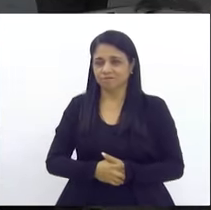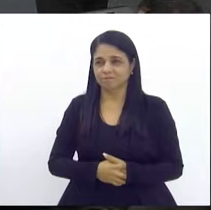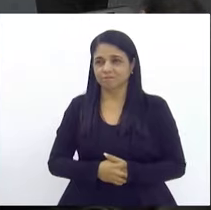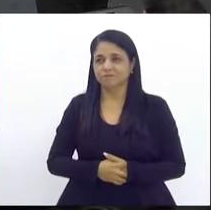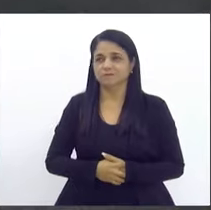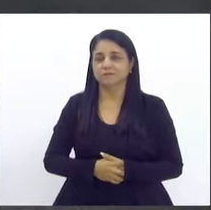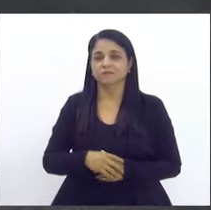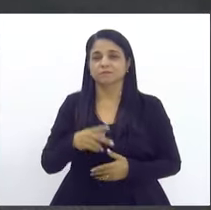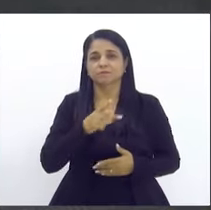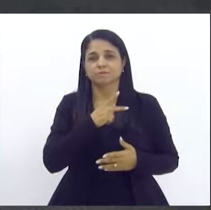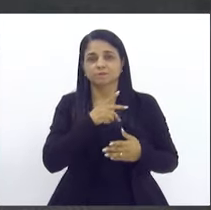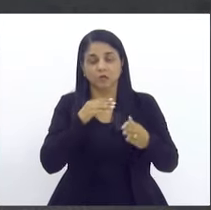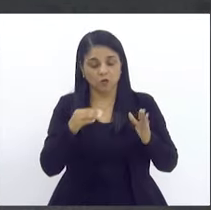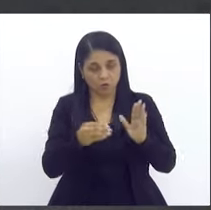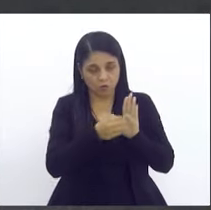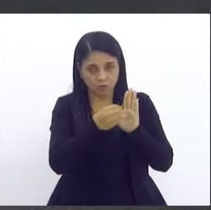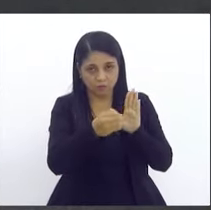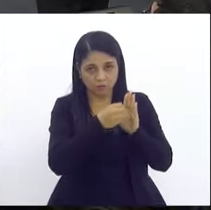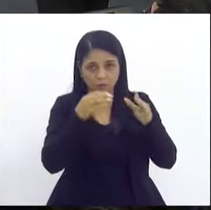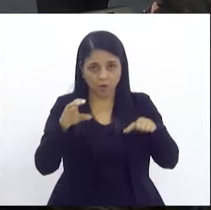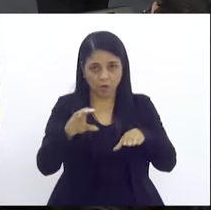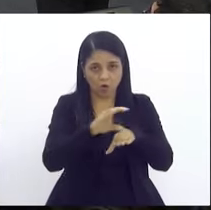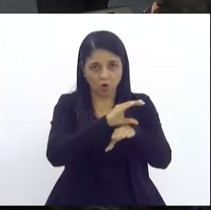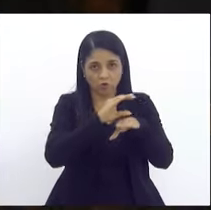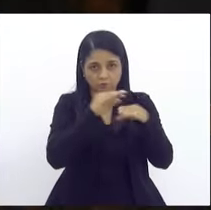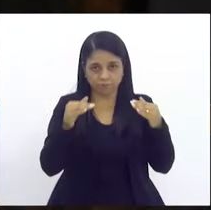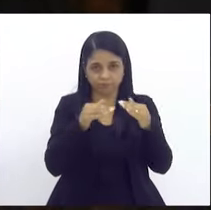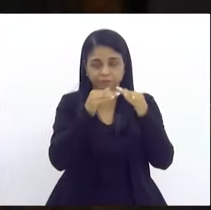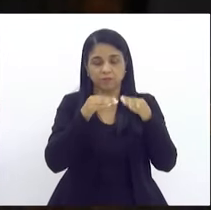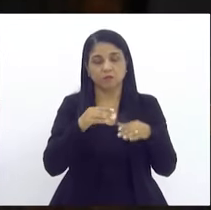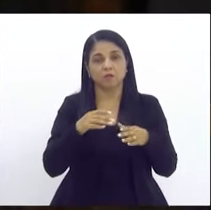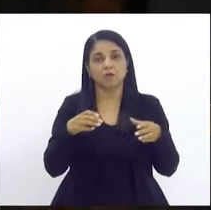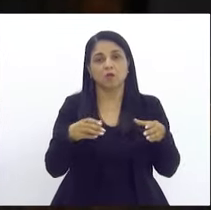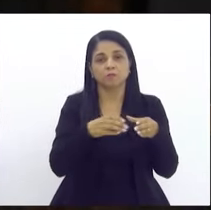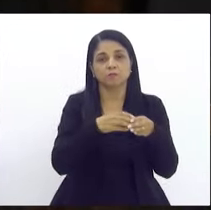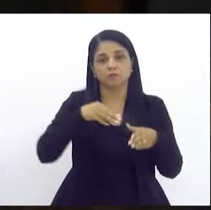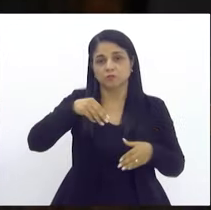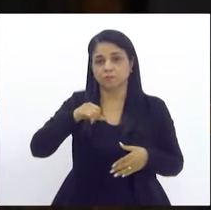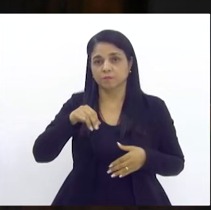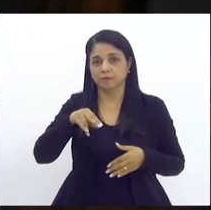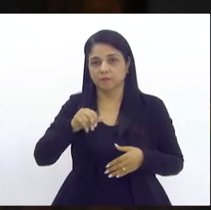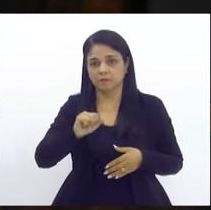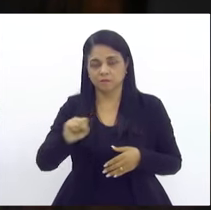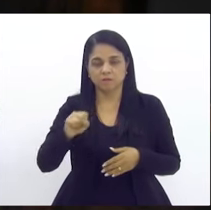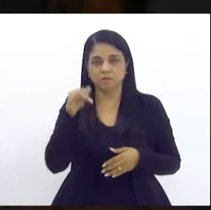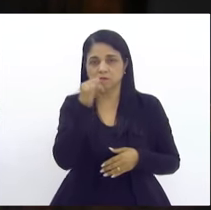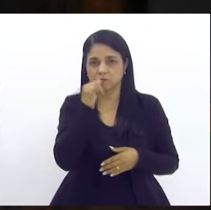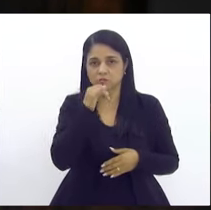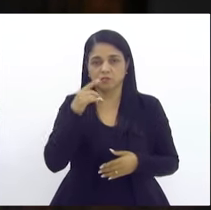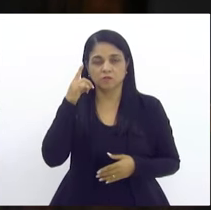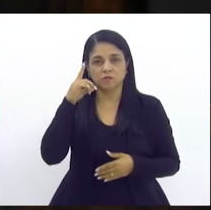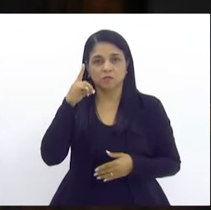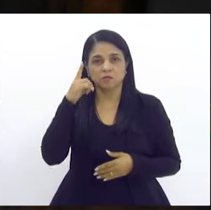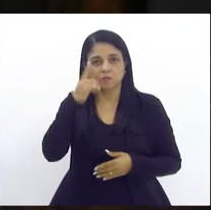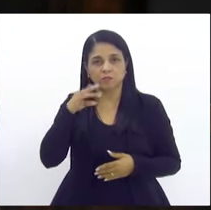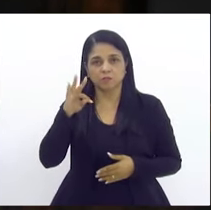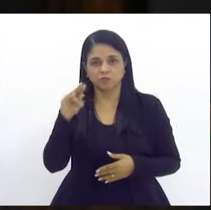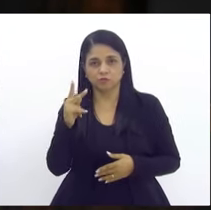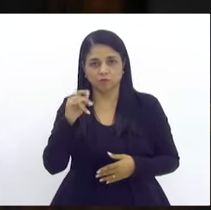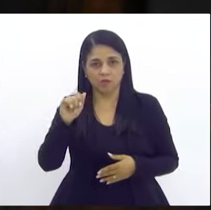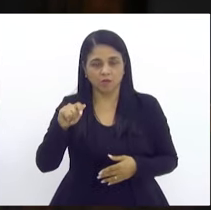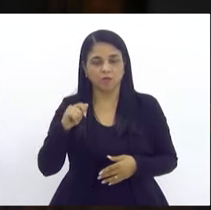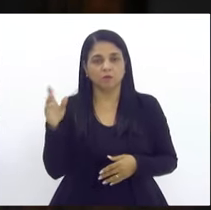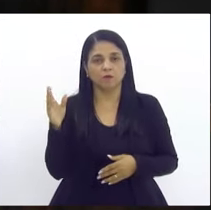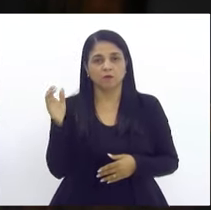Senhora presidente, parecer é pela constitucionalidade. Pela Comissão de Minas e Energia, deputado Tiago Rangel, deputado André